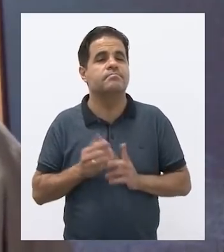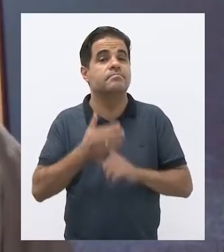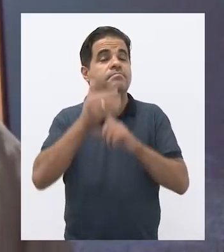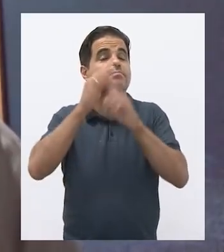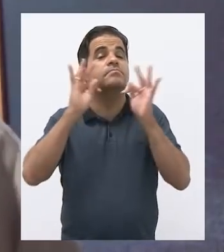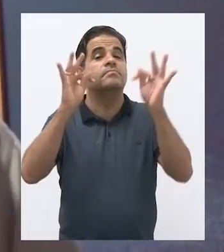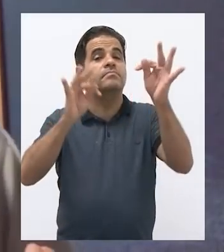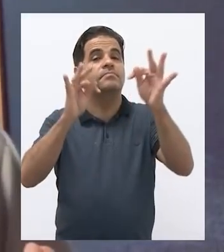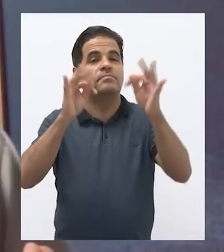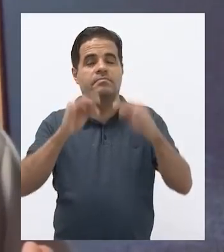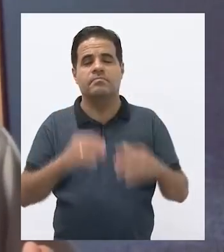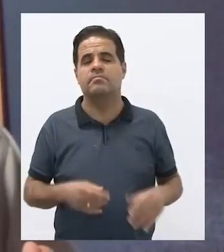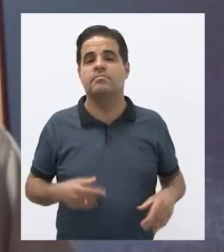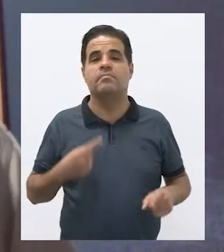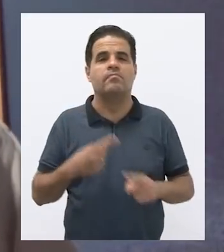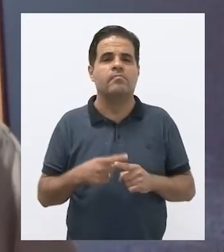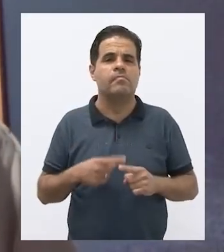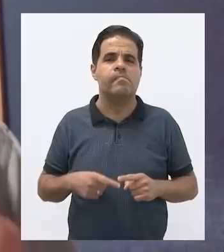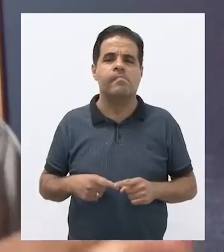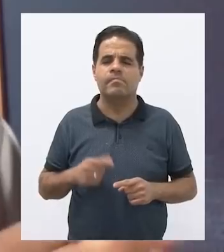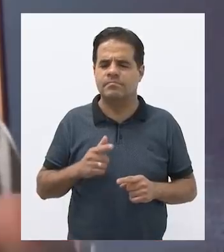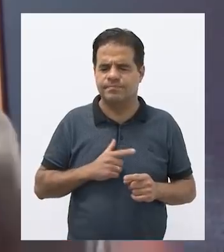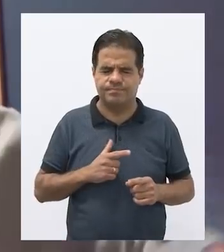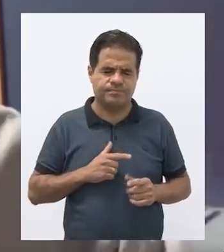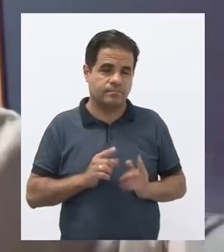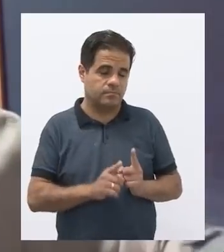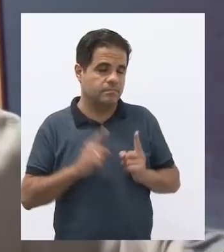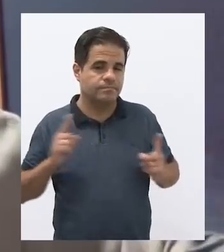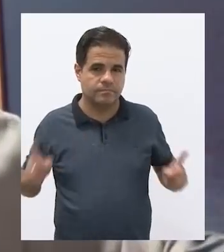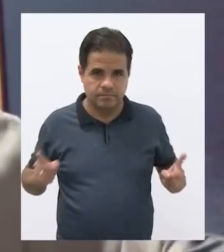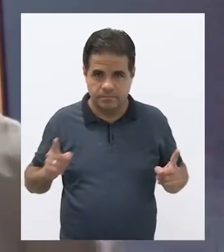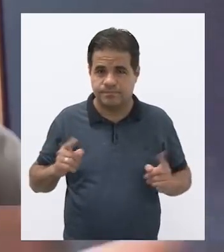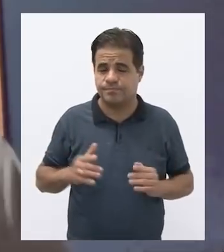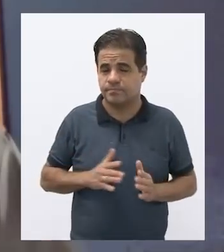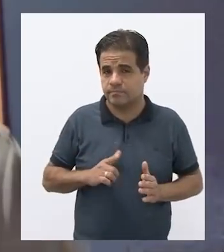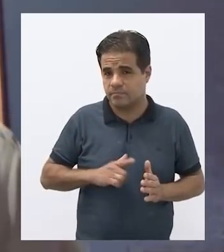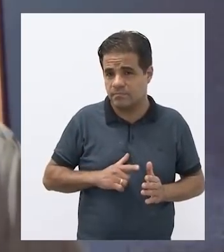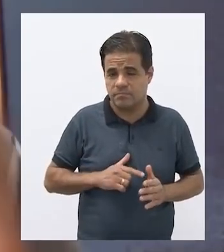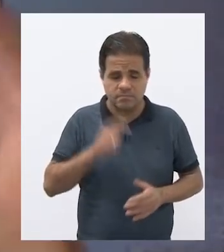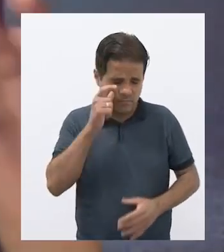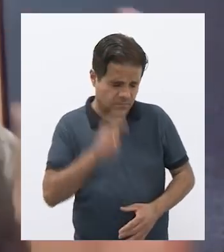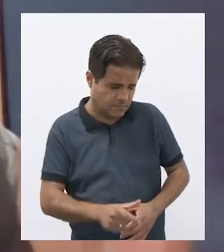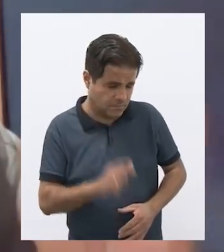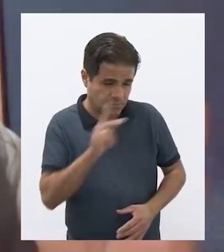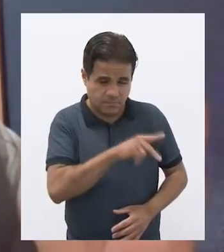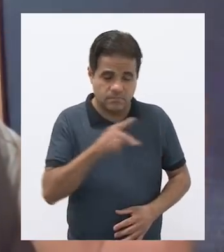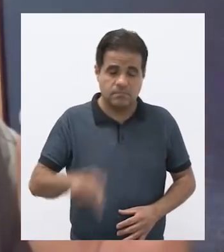tecnologias. Porque há uma distância muito grande entre os interesses do